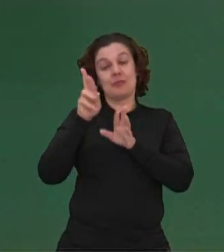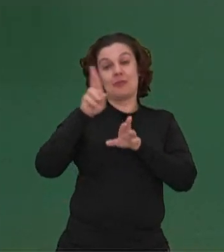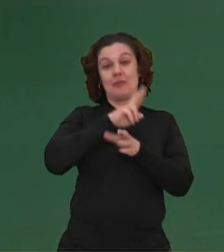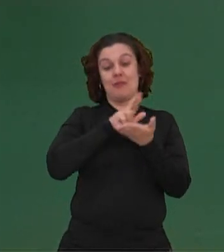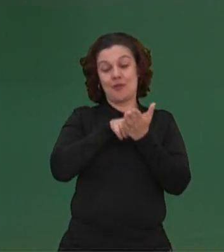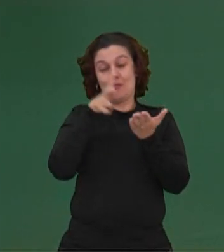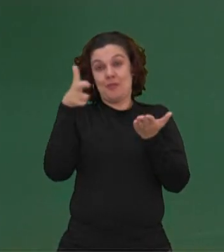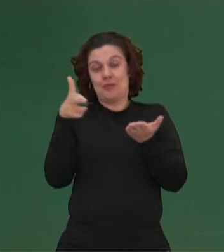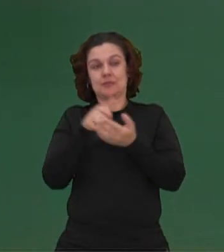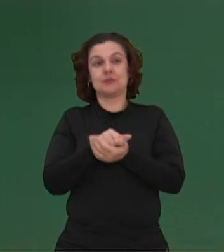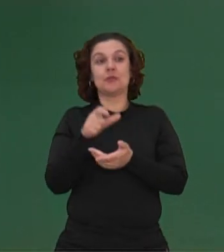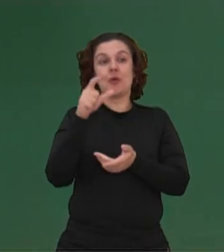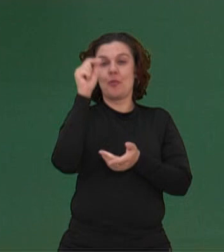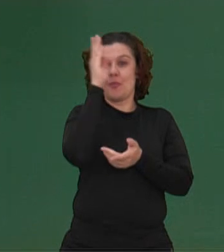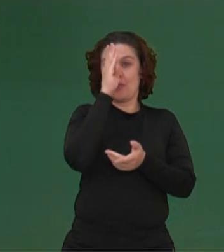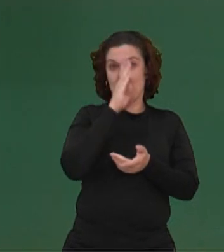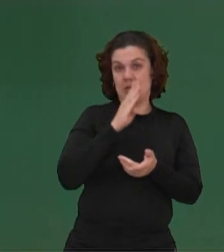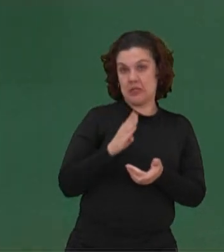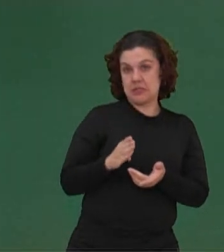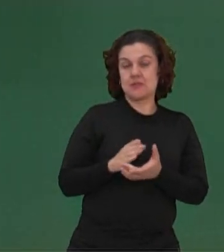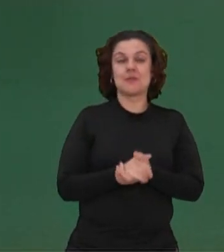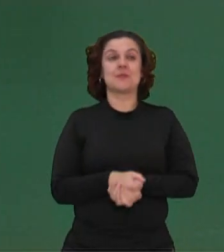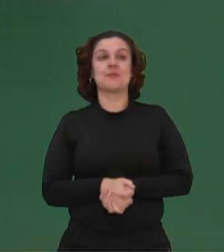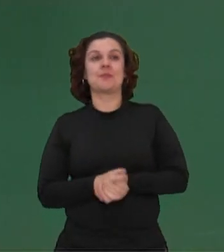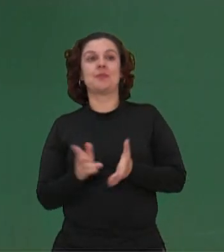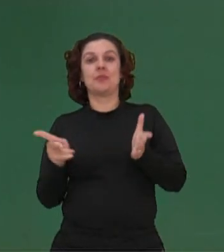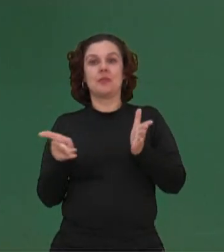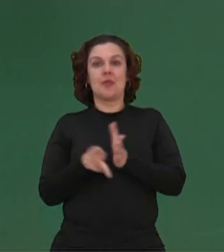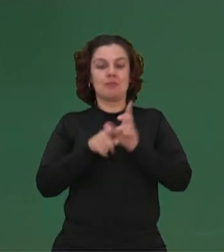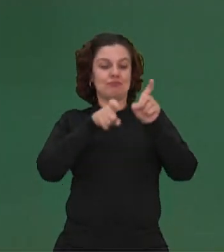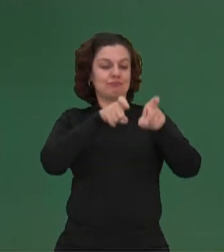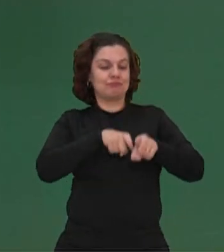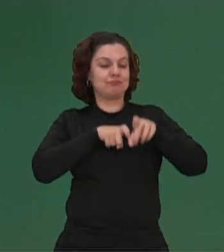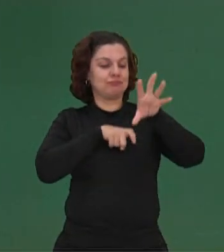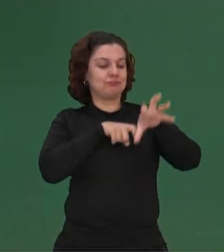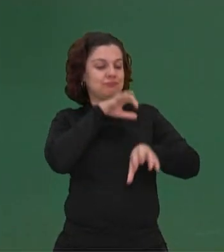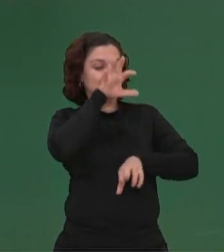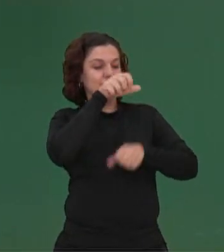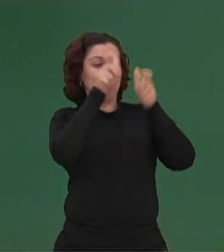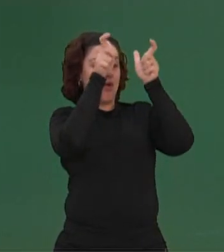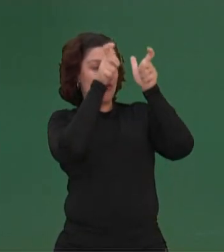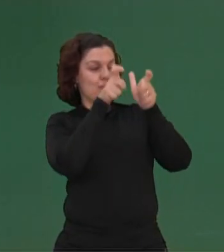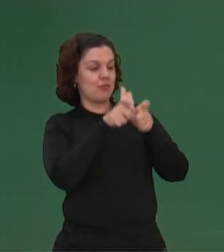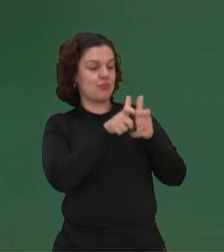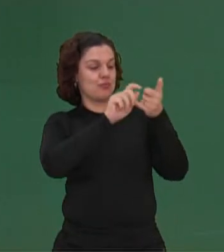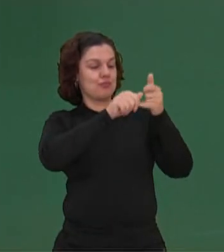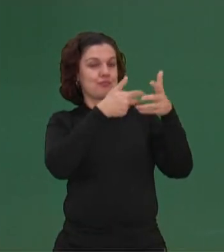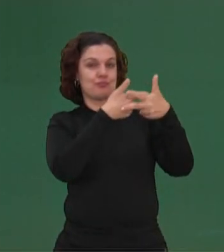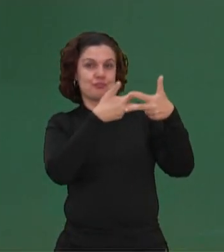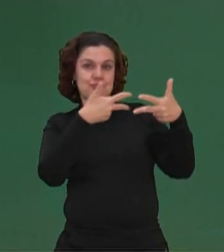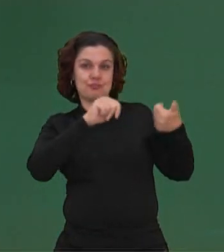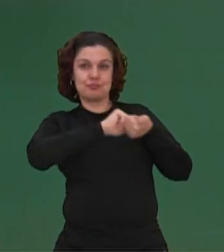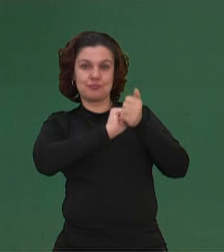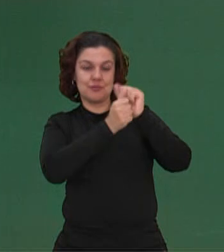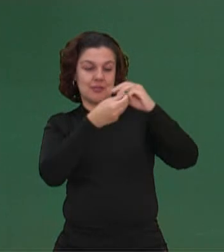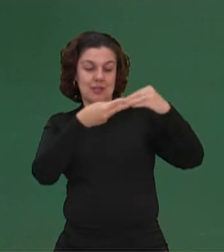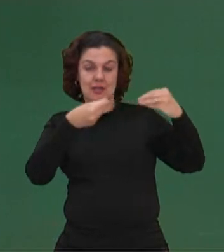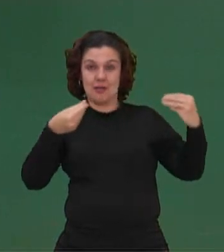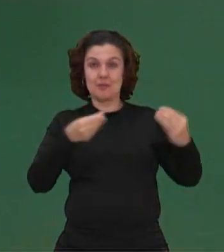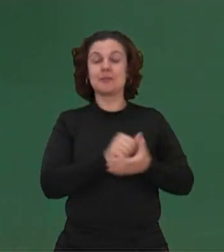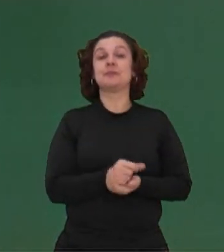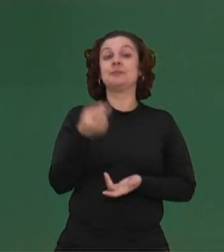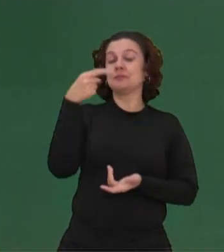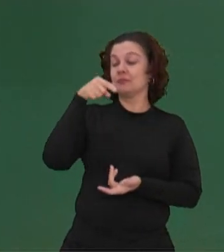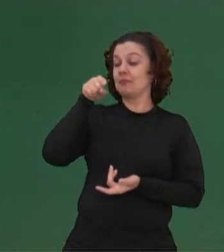reportagem. Então você tem um Brasil que é o celeiro do mundo, é líder em na produção de vários tipos de